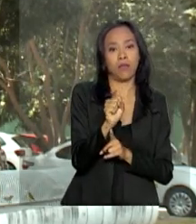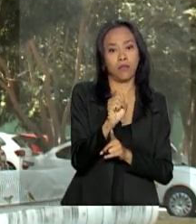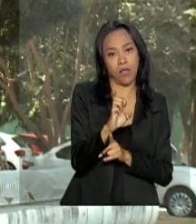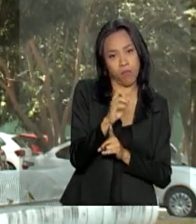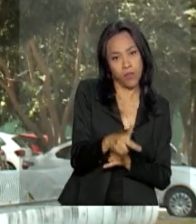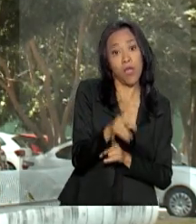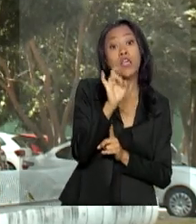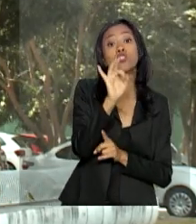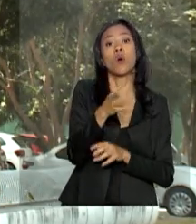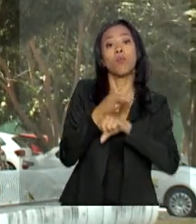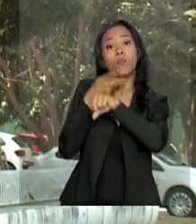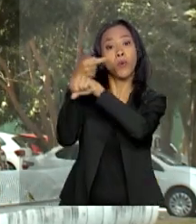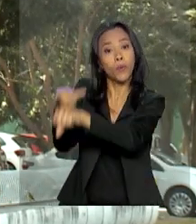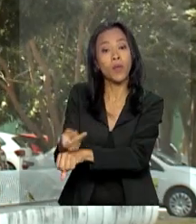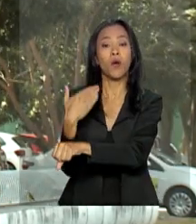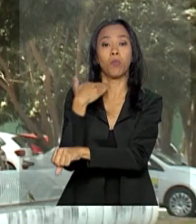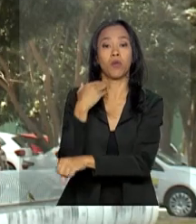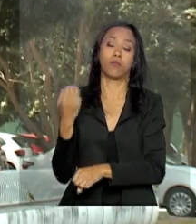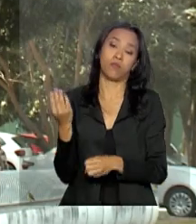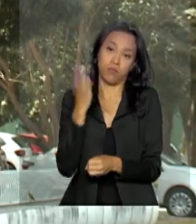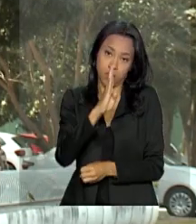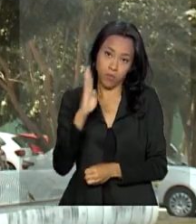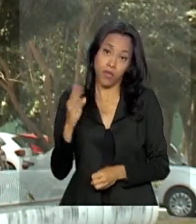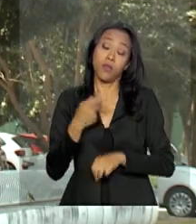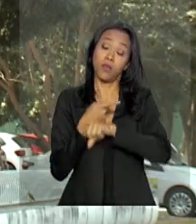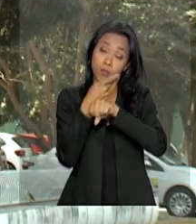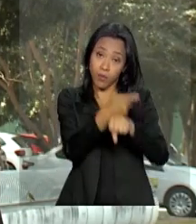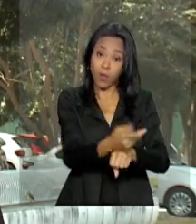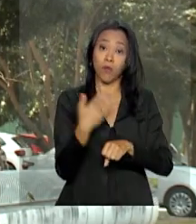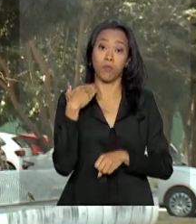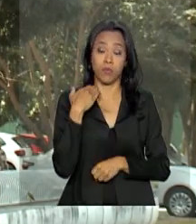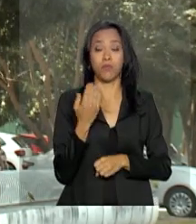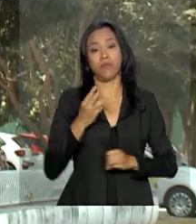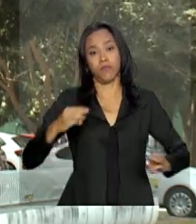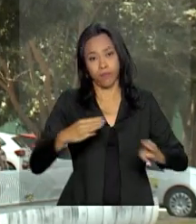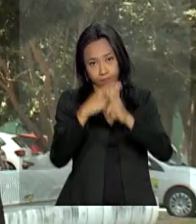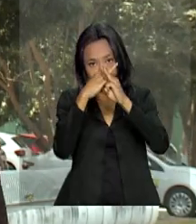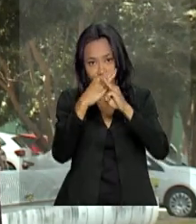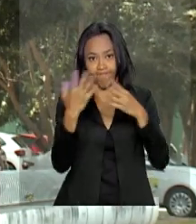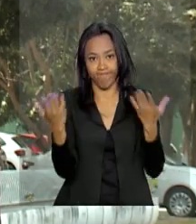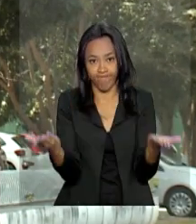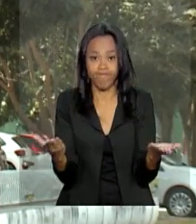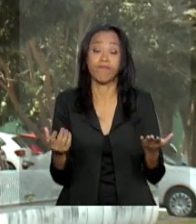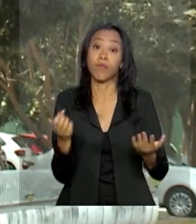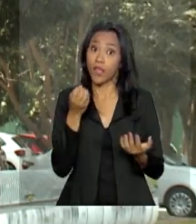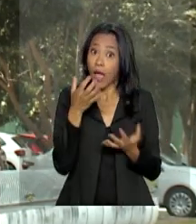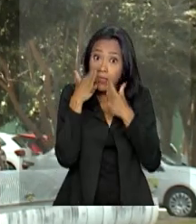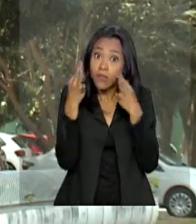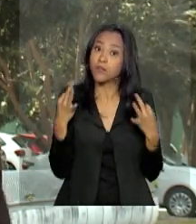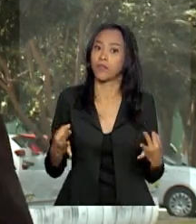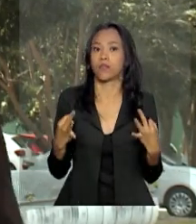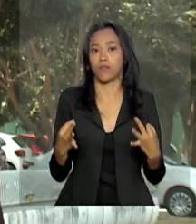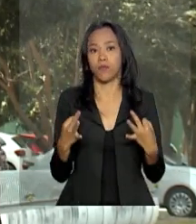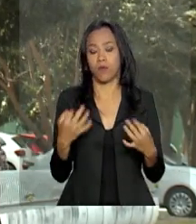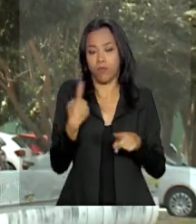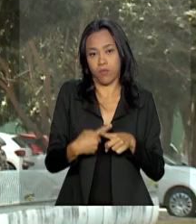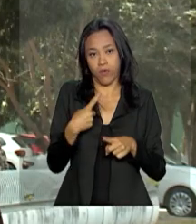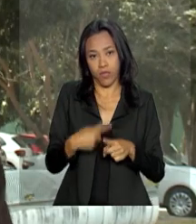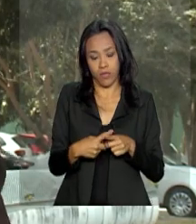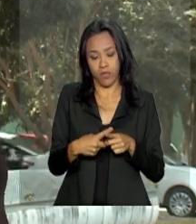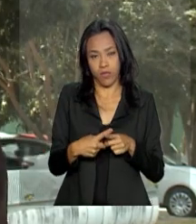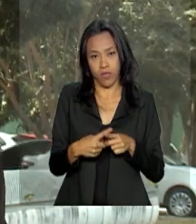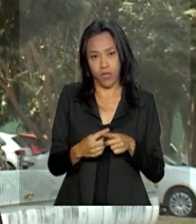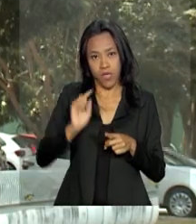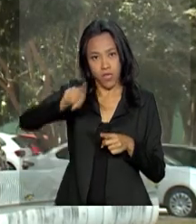de atendimento do banco do brasil e da caixa econômica federal é bom ficar atento porque a partir do